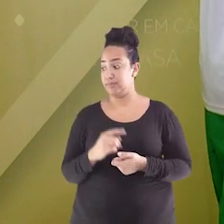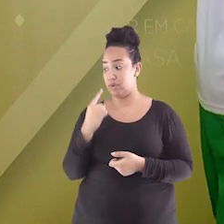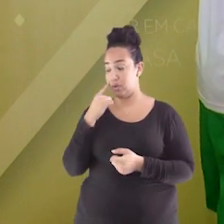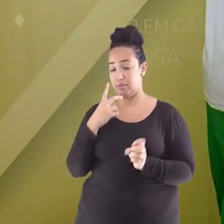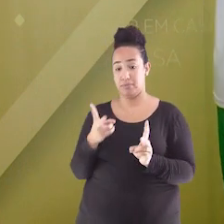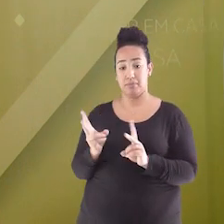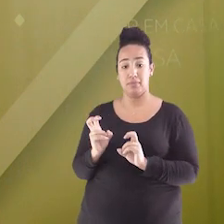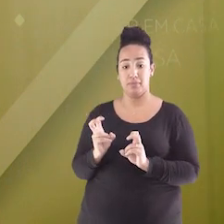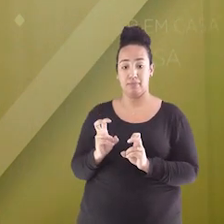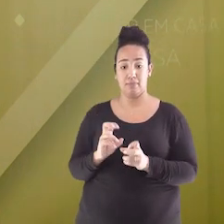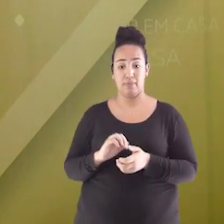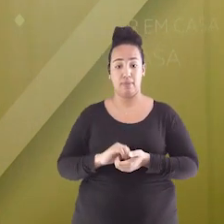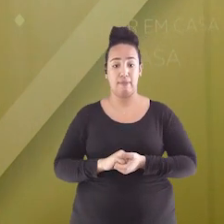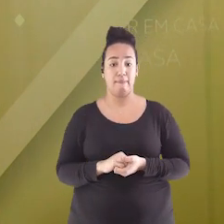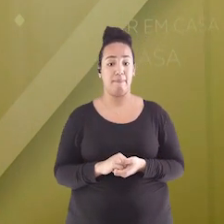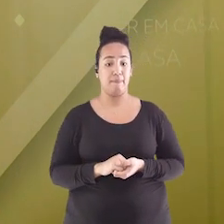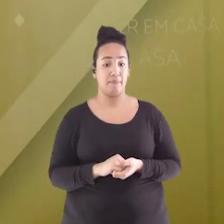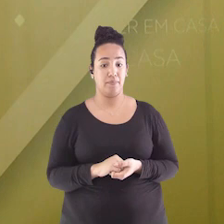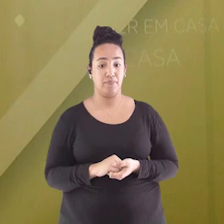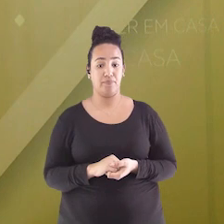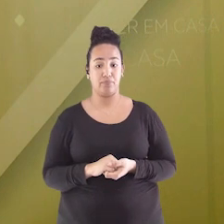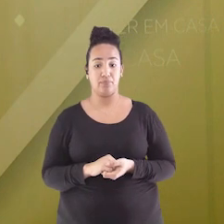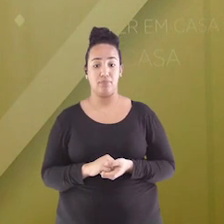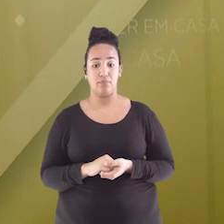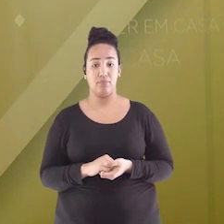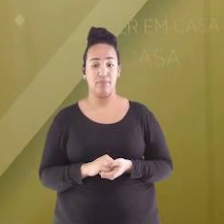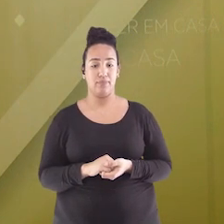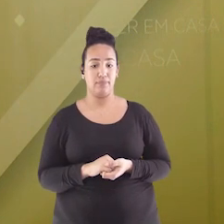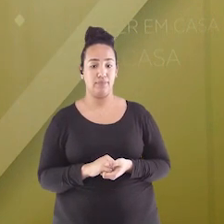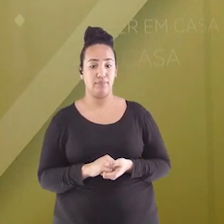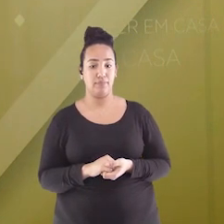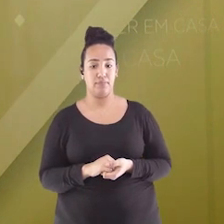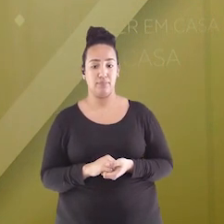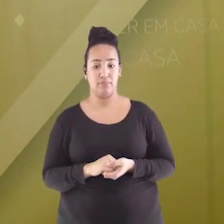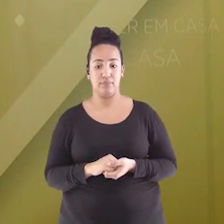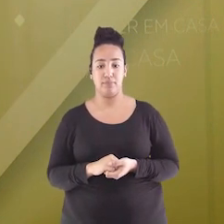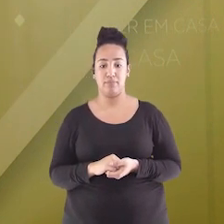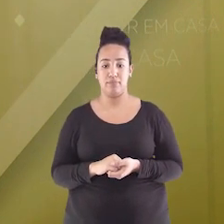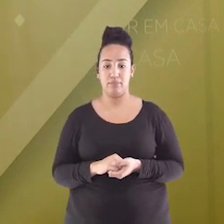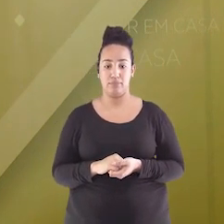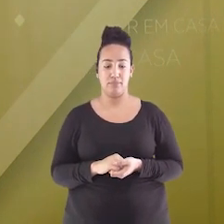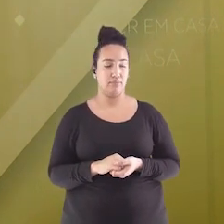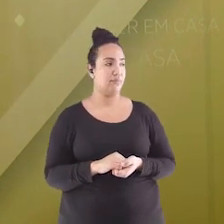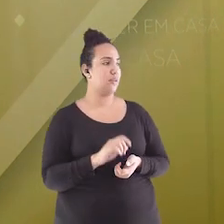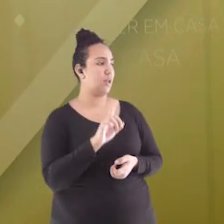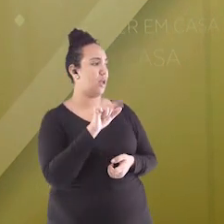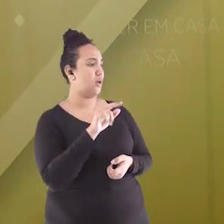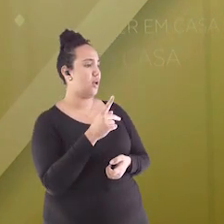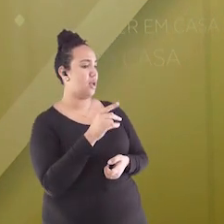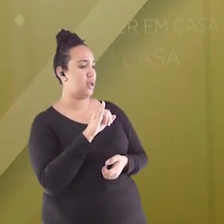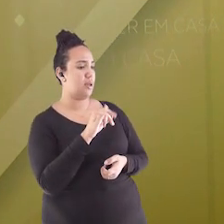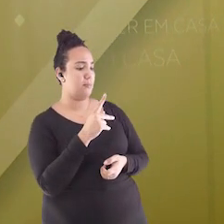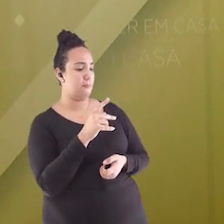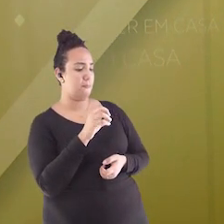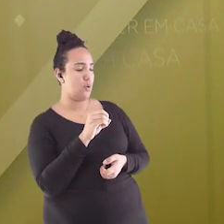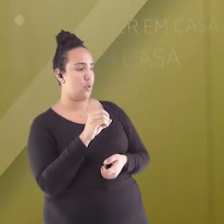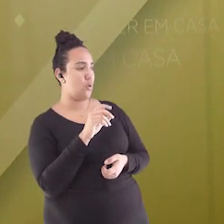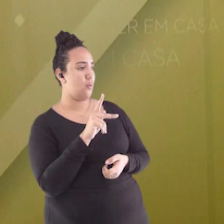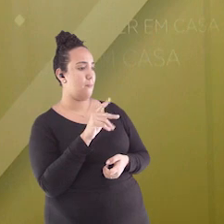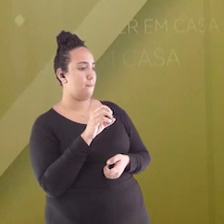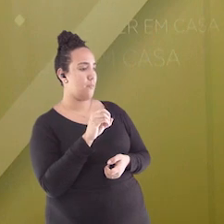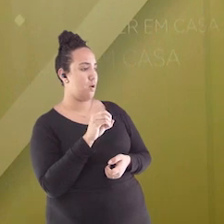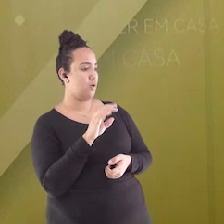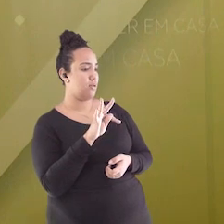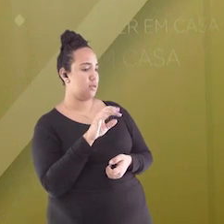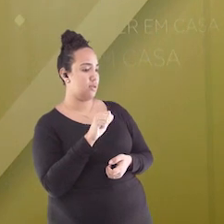Observe. É o hipopótamo. Será? Ele é grande, ele é pesado. Eu achei que era um elefante, mas ele tem isso